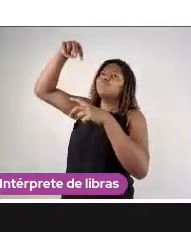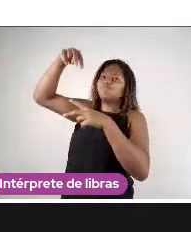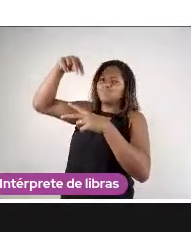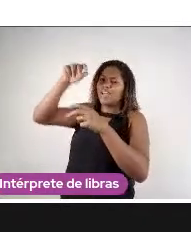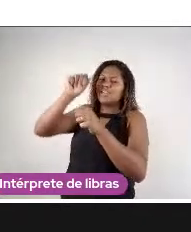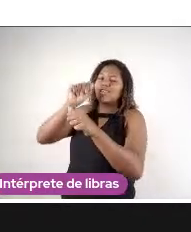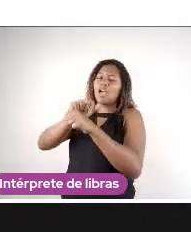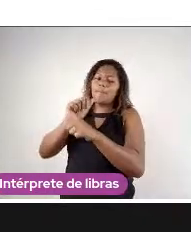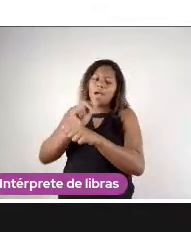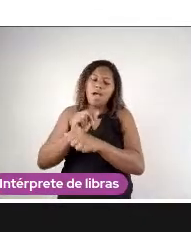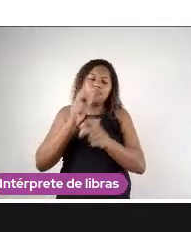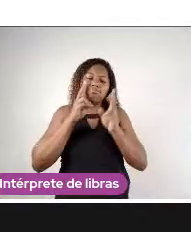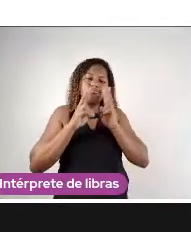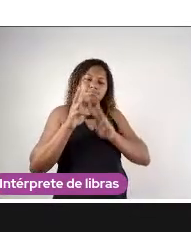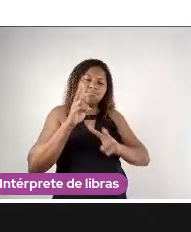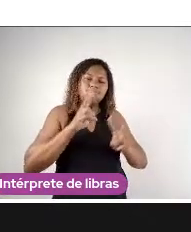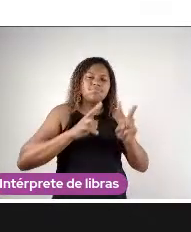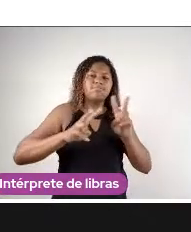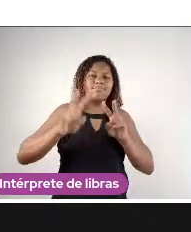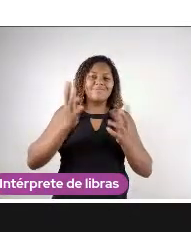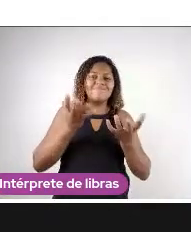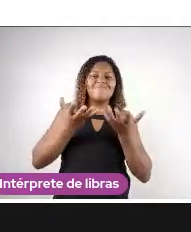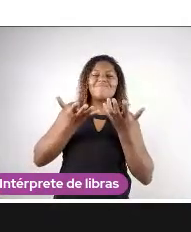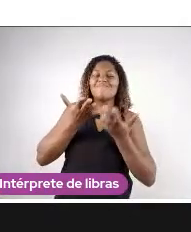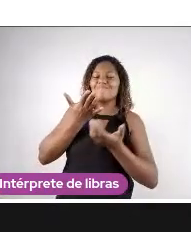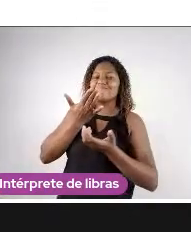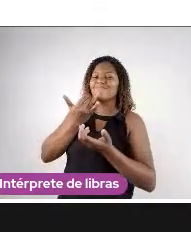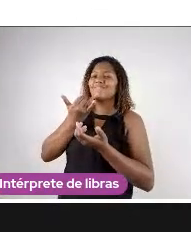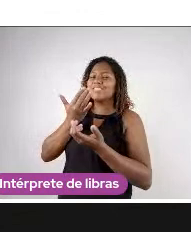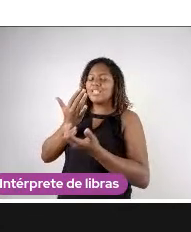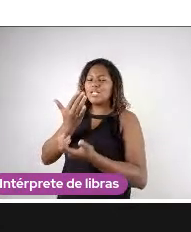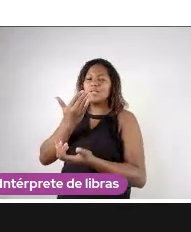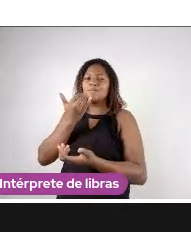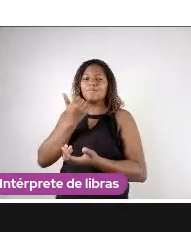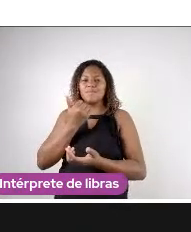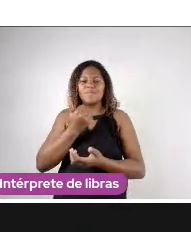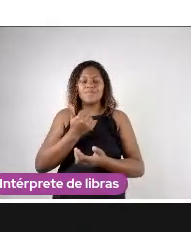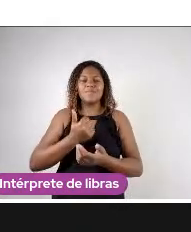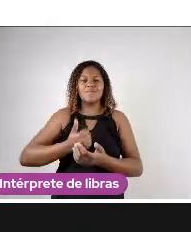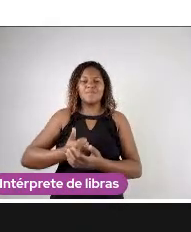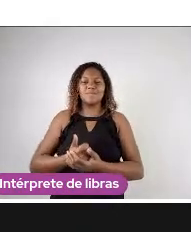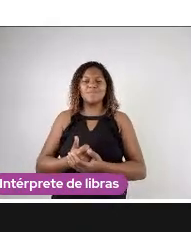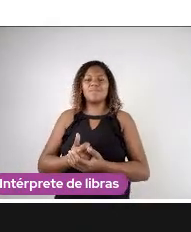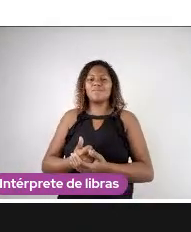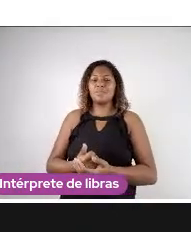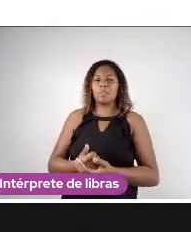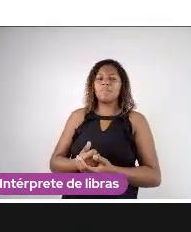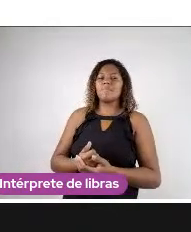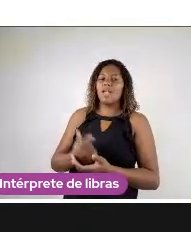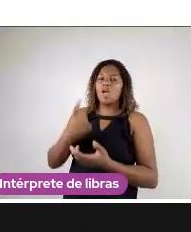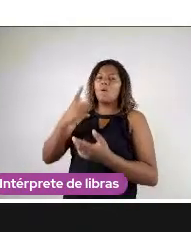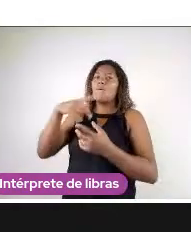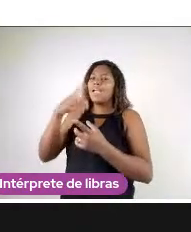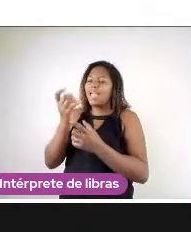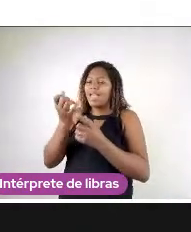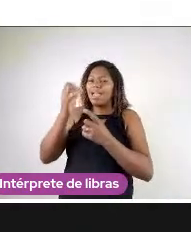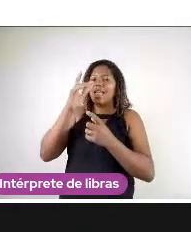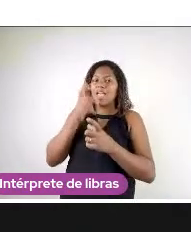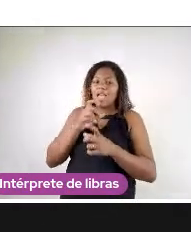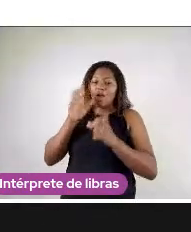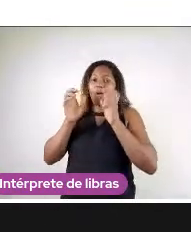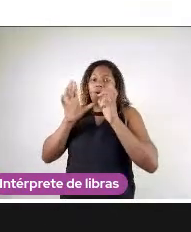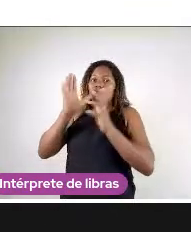espera. Ai, é presa que foge da fera, é o que lhe escapa das mãos. A